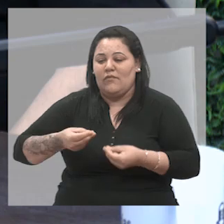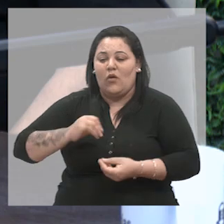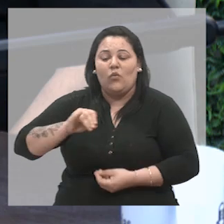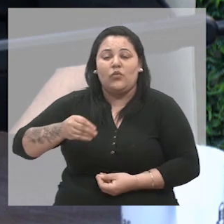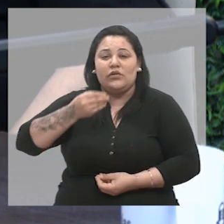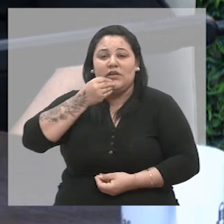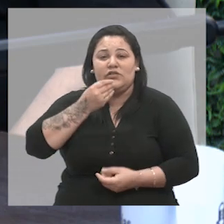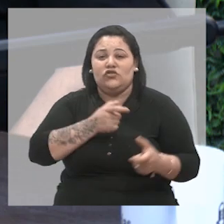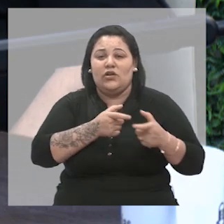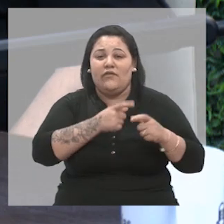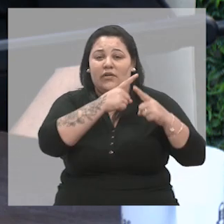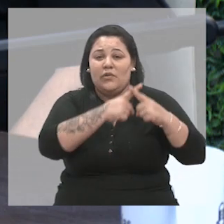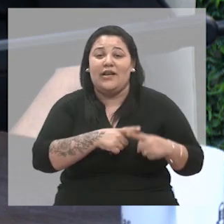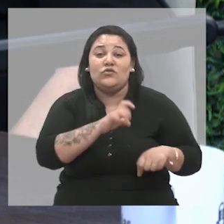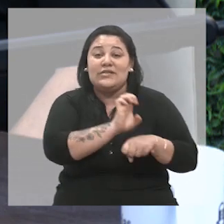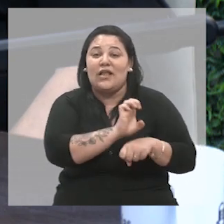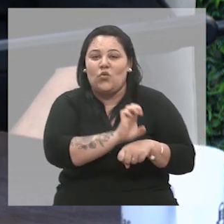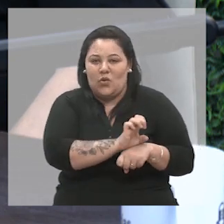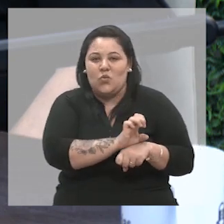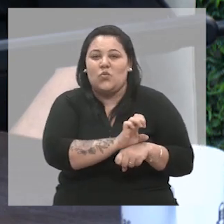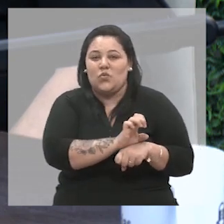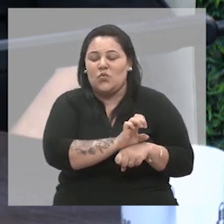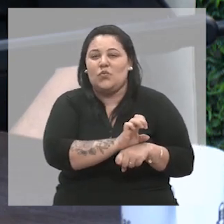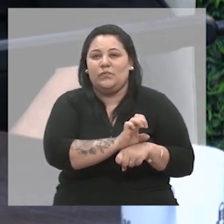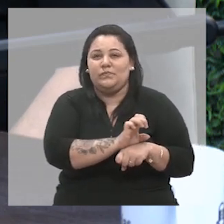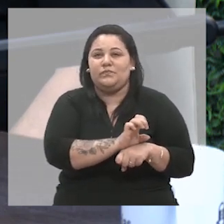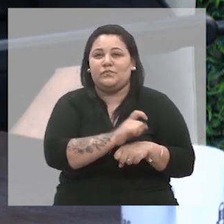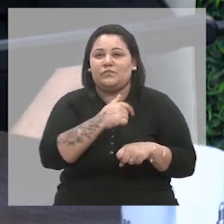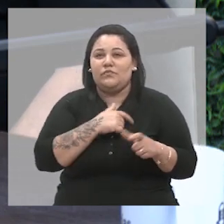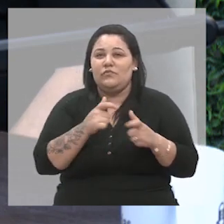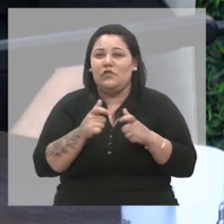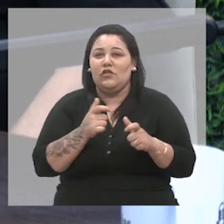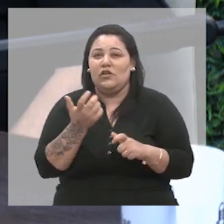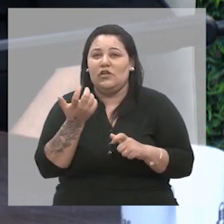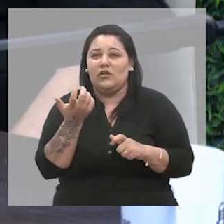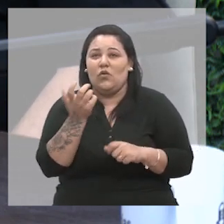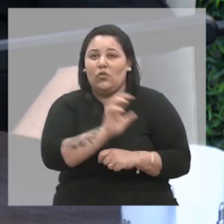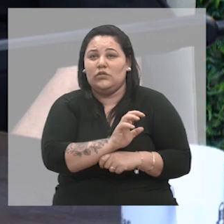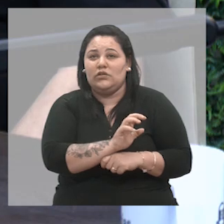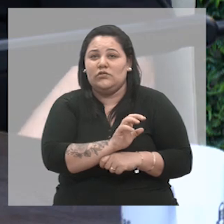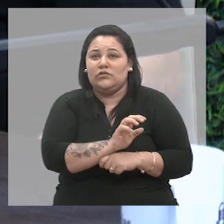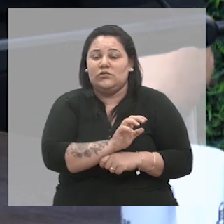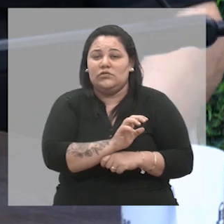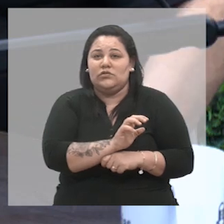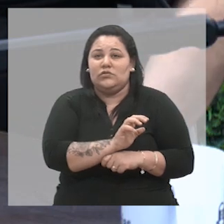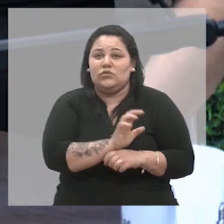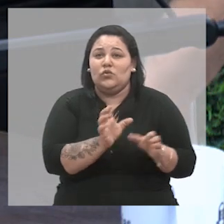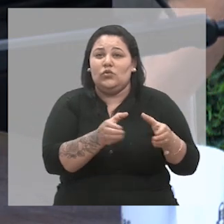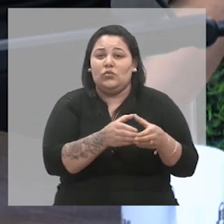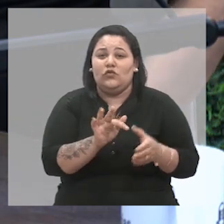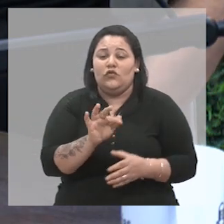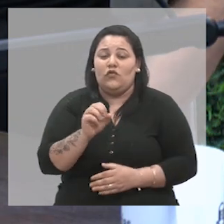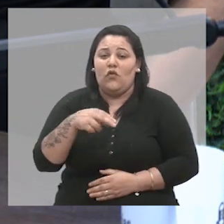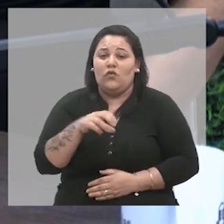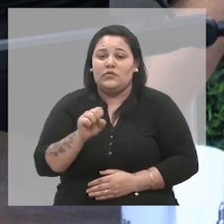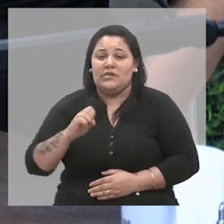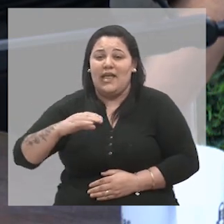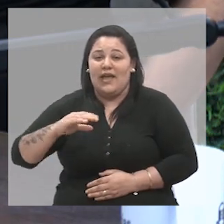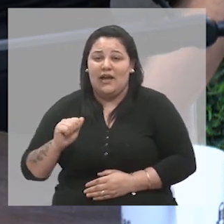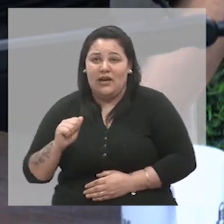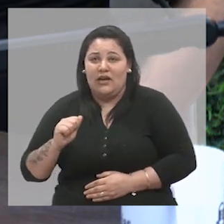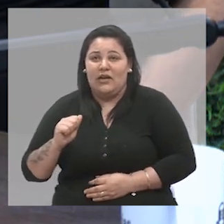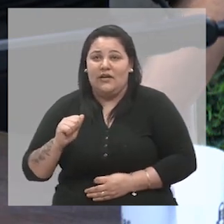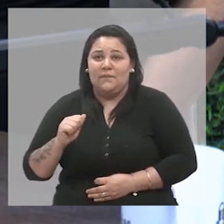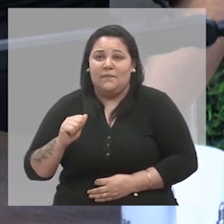apareceu uma oportunidade de jogar o campeonato estadual e joguei contra o time do Fonseca, a gente já tinha jogado antes, quando eu era